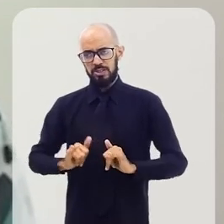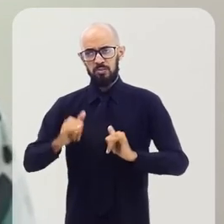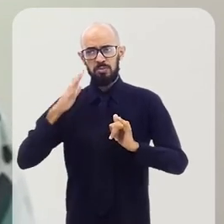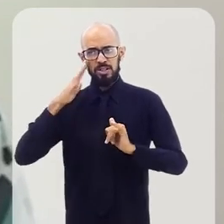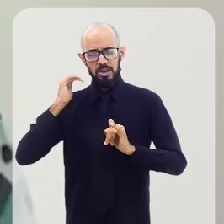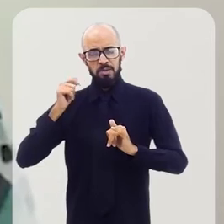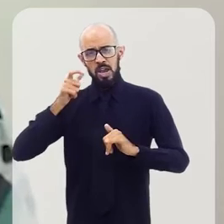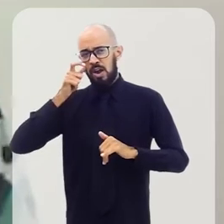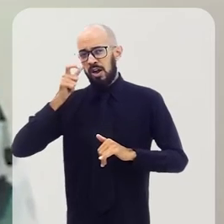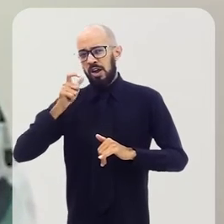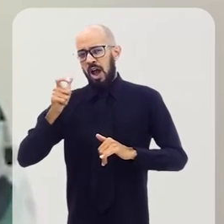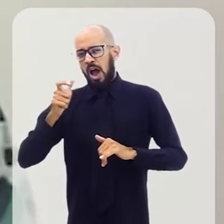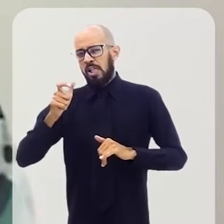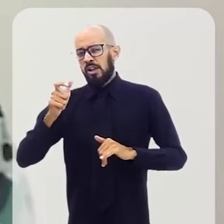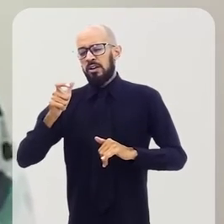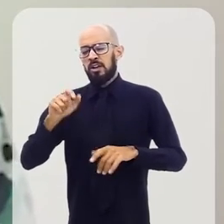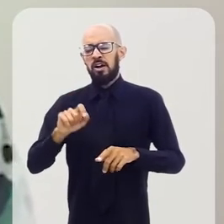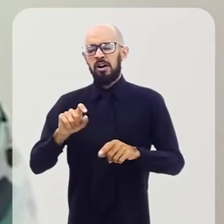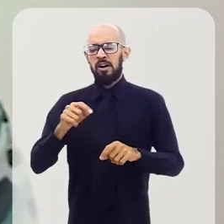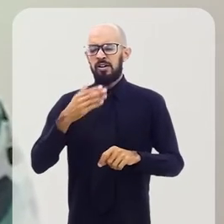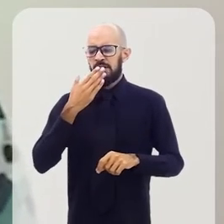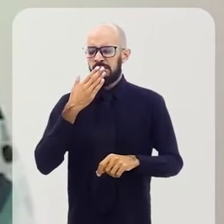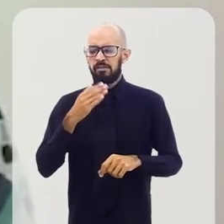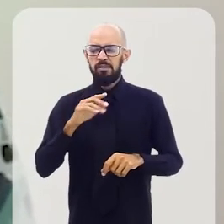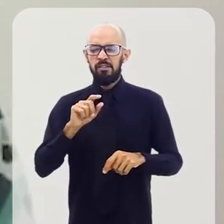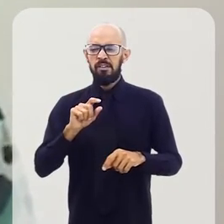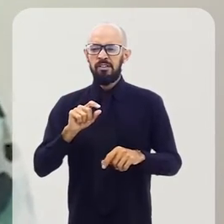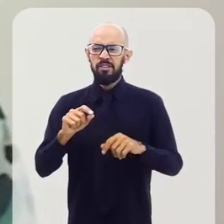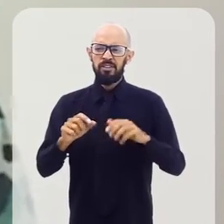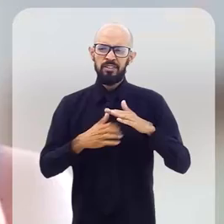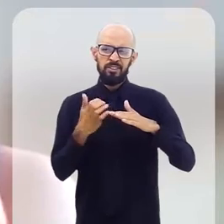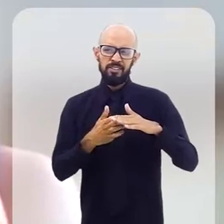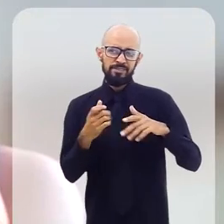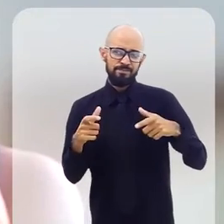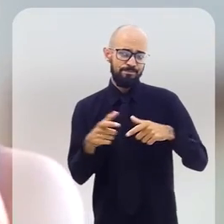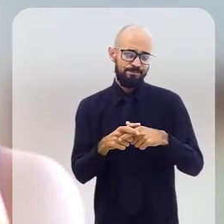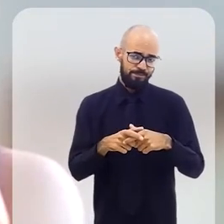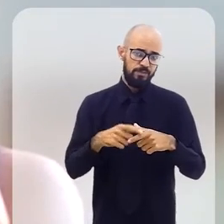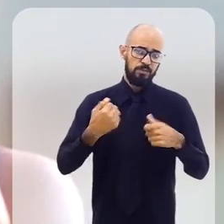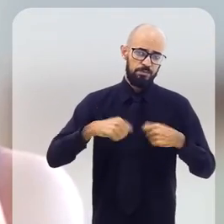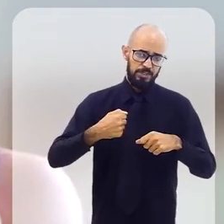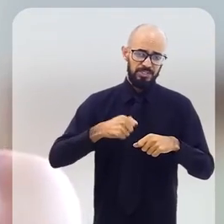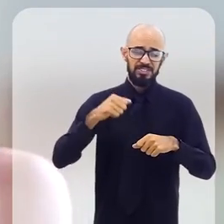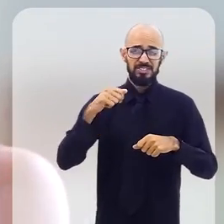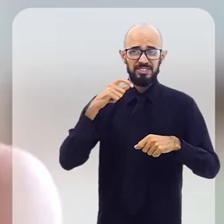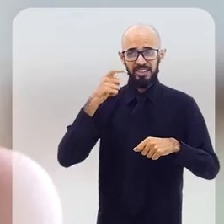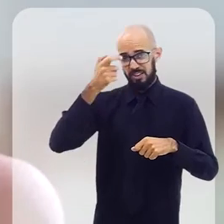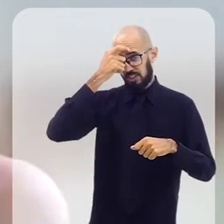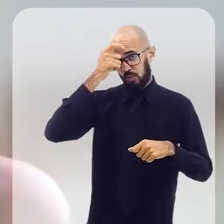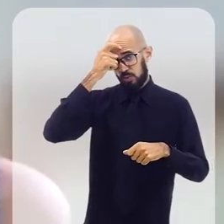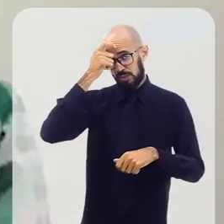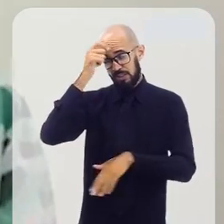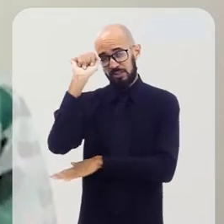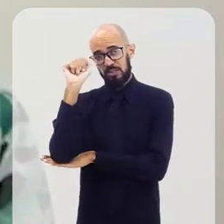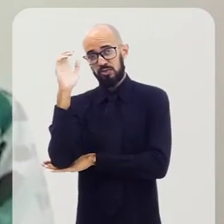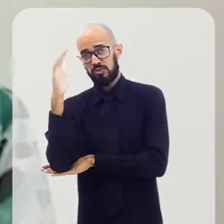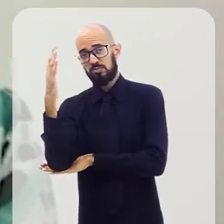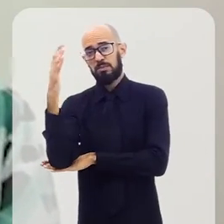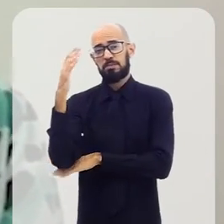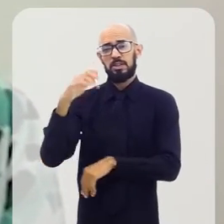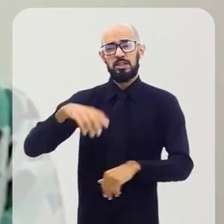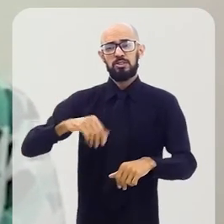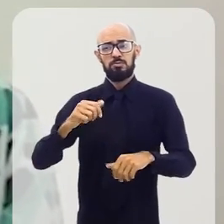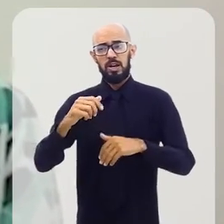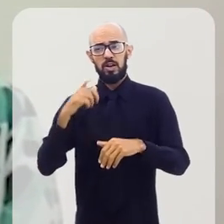informações, né, sobre o que tem que ficar dentro do escopo do trabalho das micro e pequenas empresas, a importância da